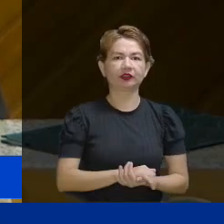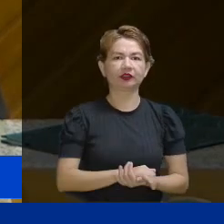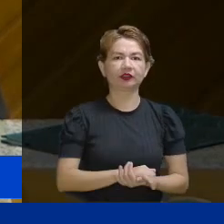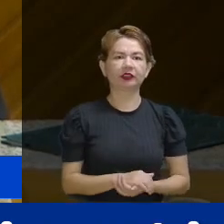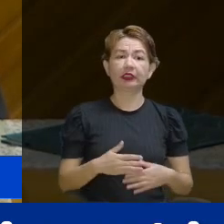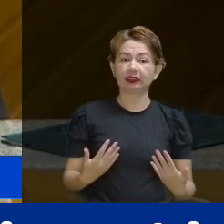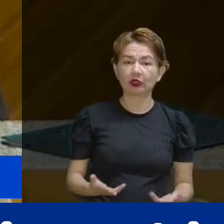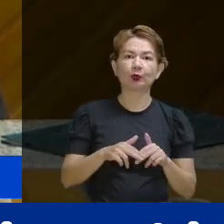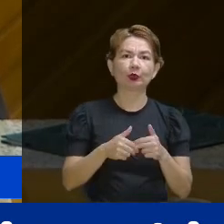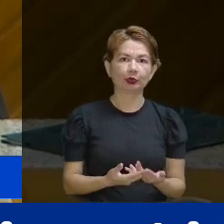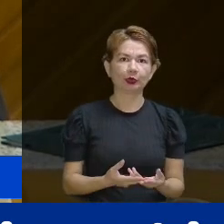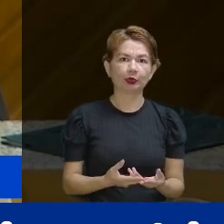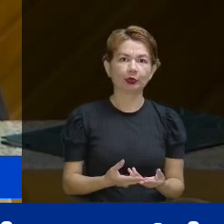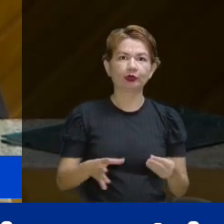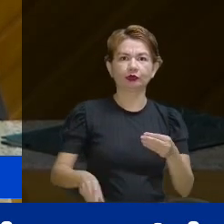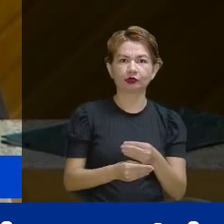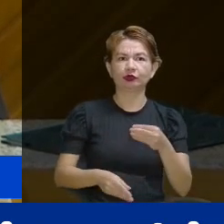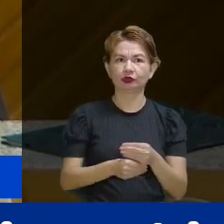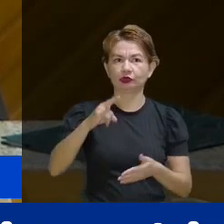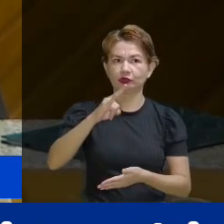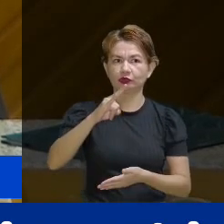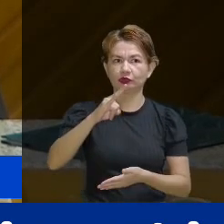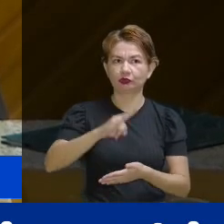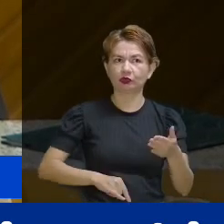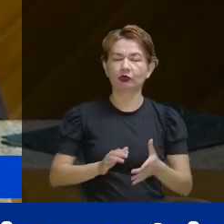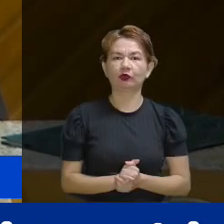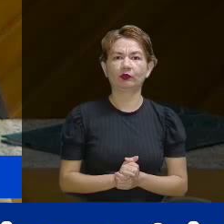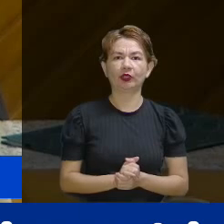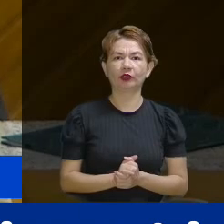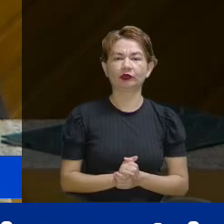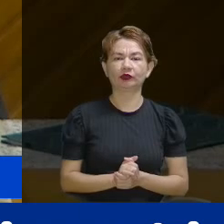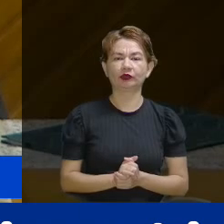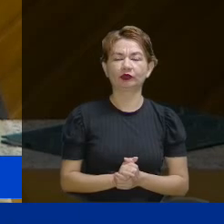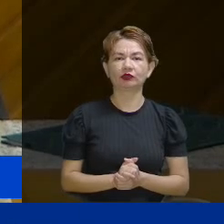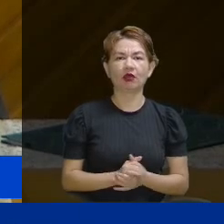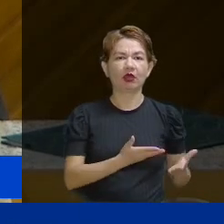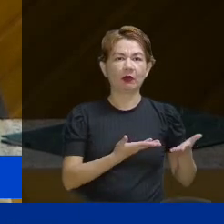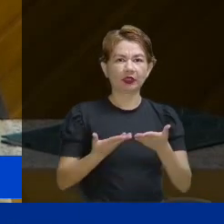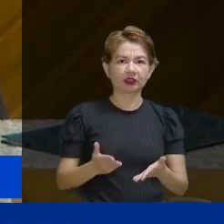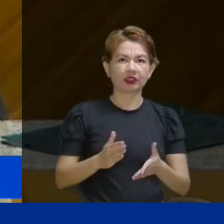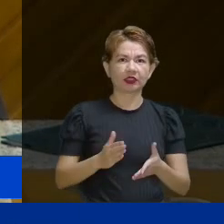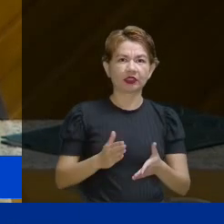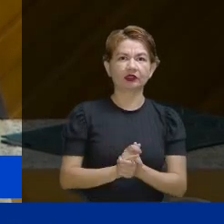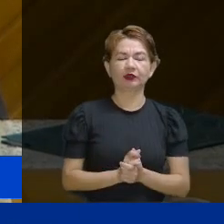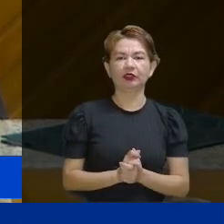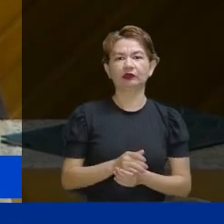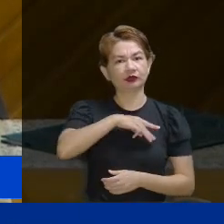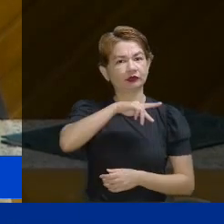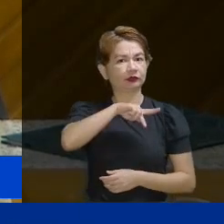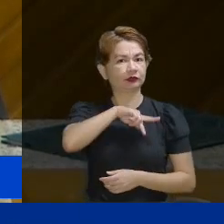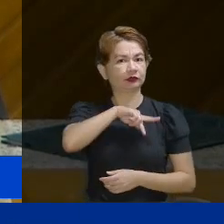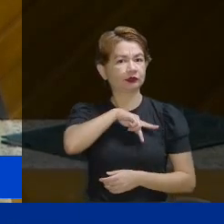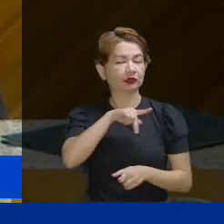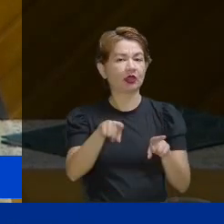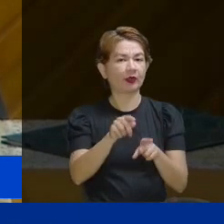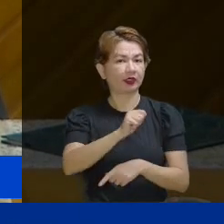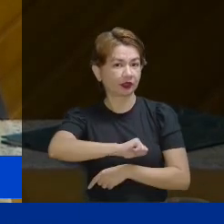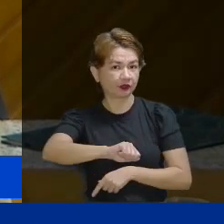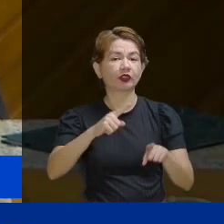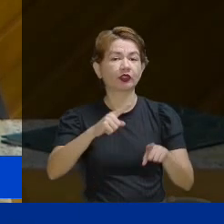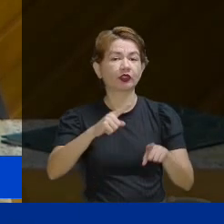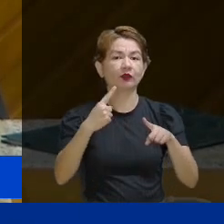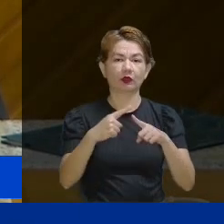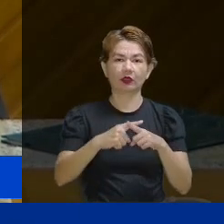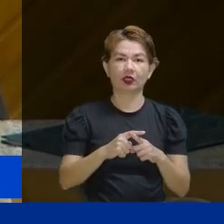Desse modo, a juntada de documentos complementares em relação àqueles apresentados pelo órgão ministerial cabe à defesa, já que é